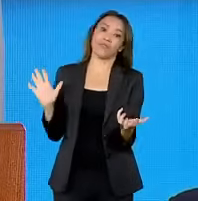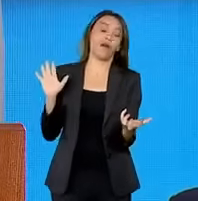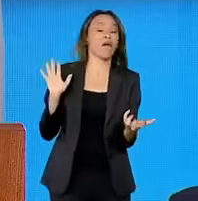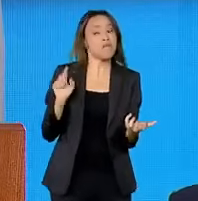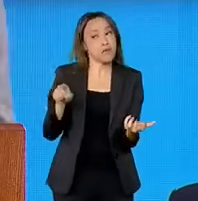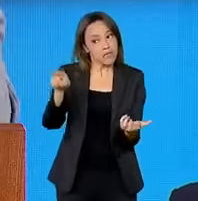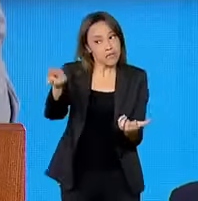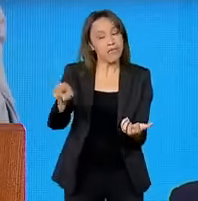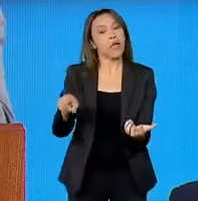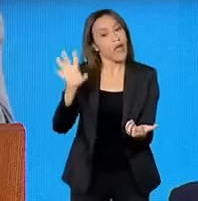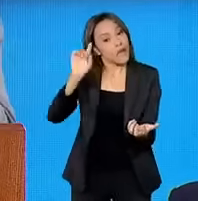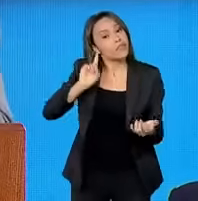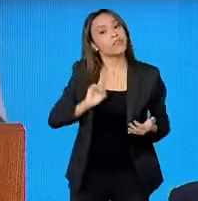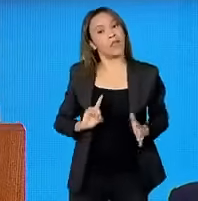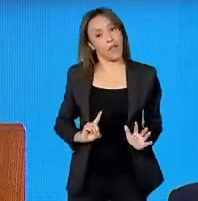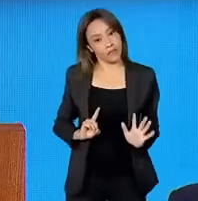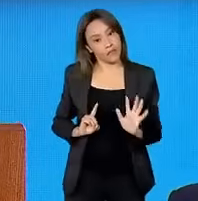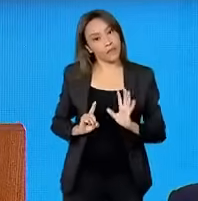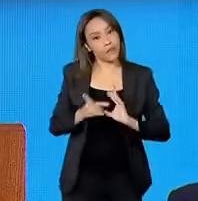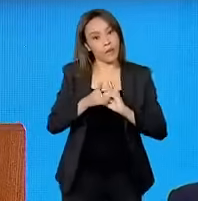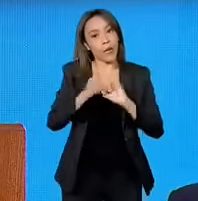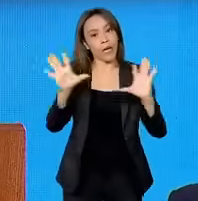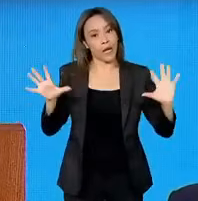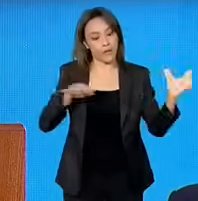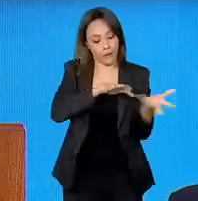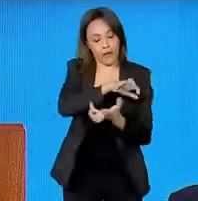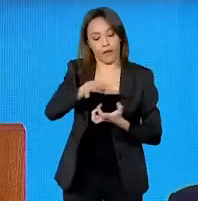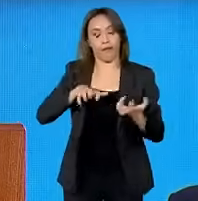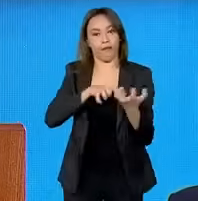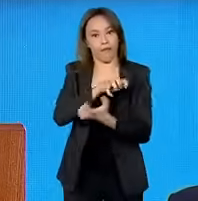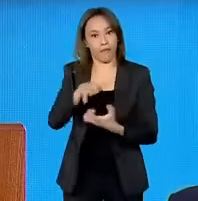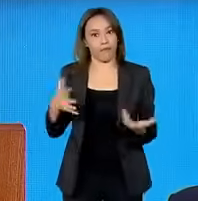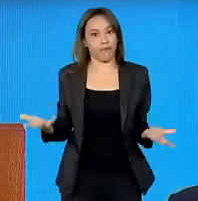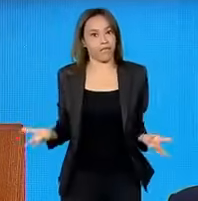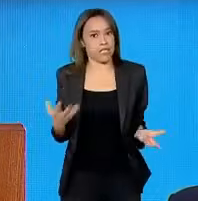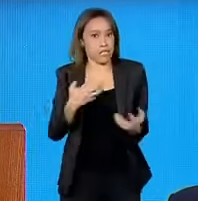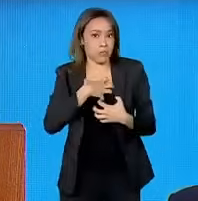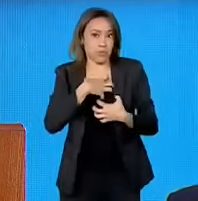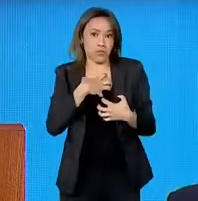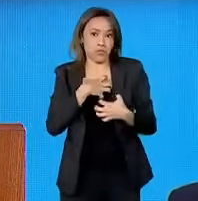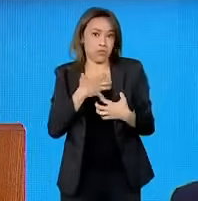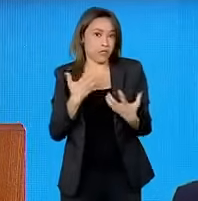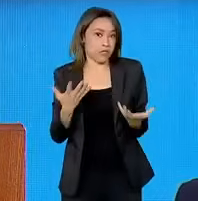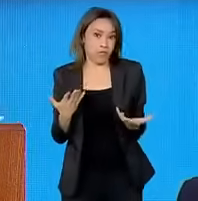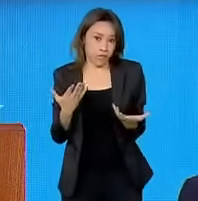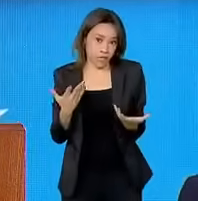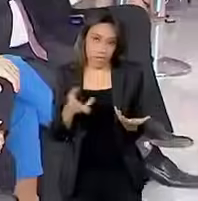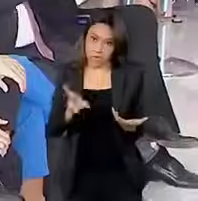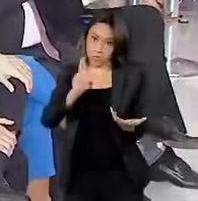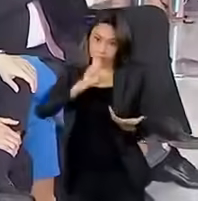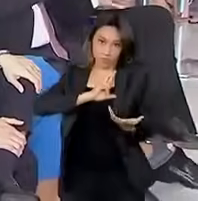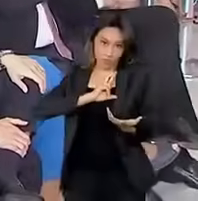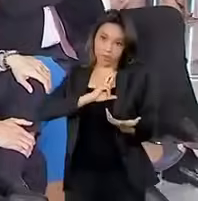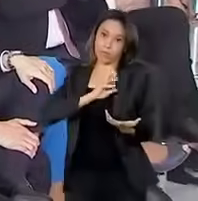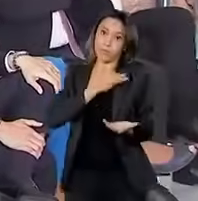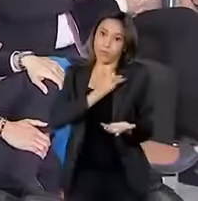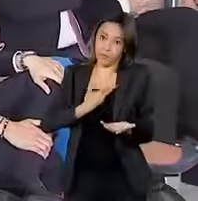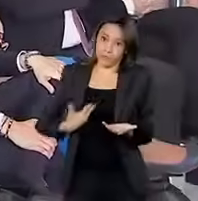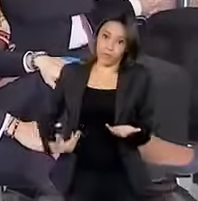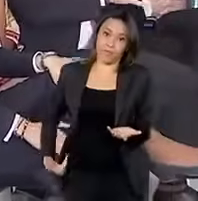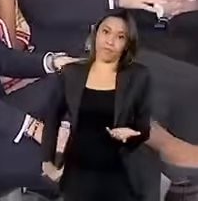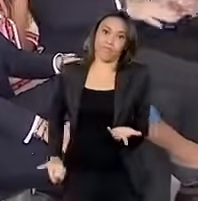mas que elas são um direito democrático dos trabalhadores se não se sentirem atendidos pelo governo.